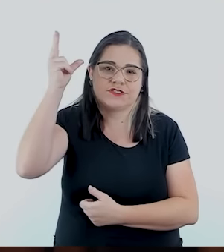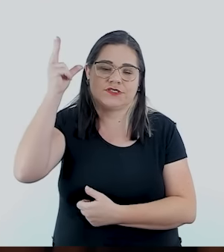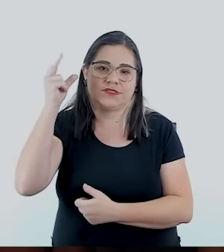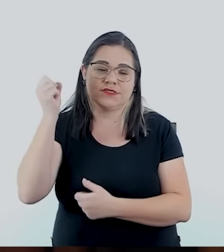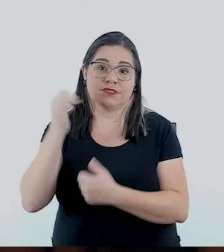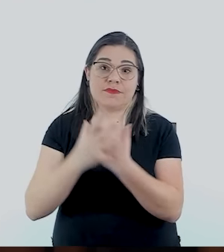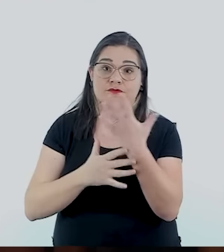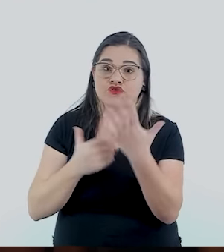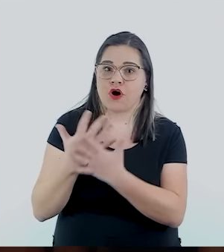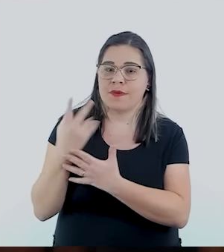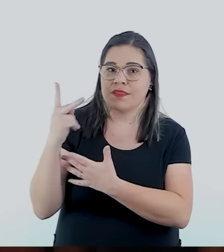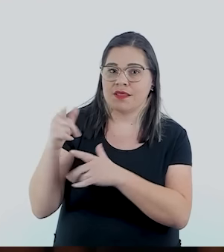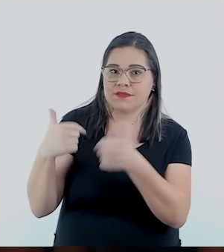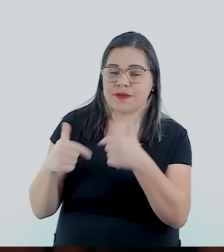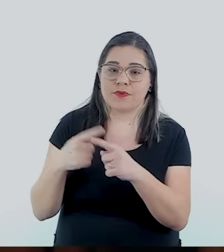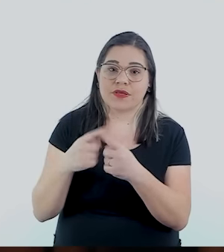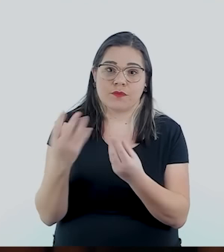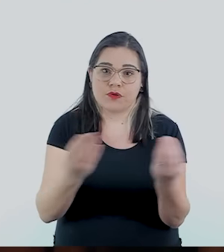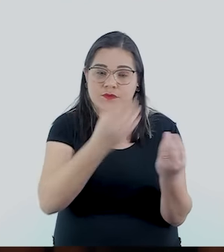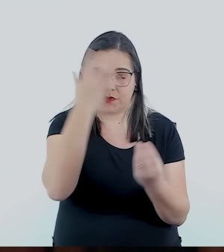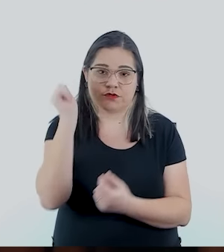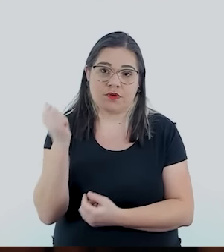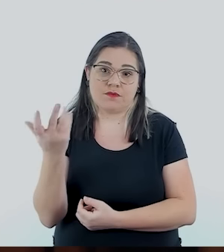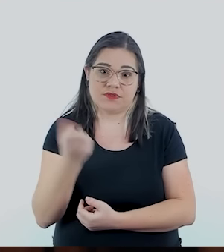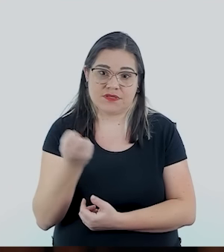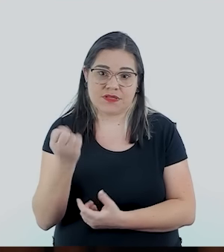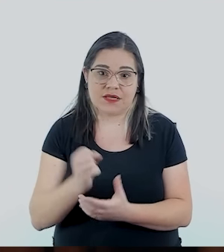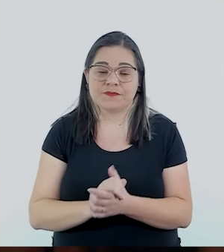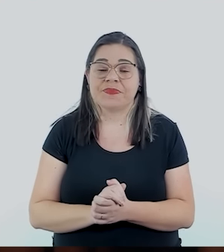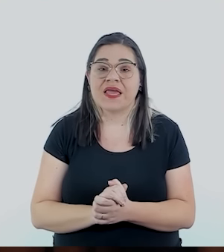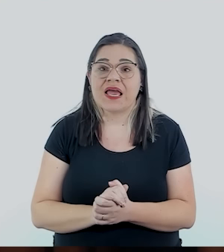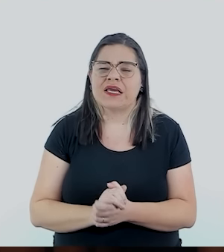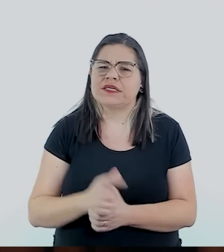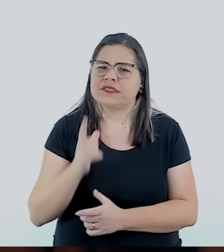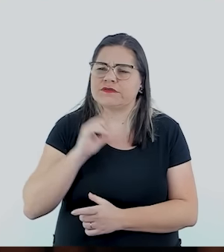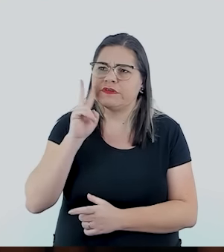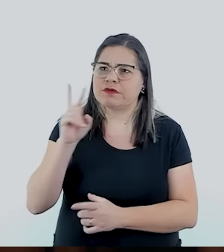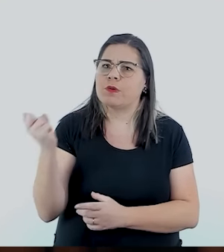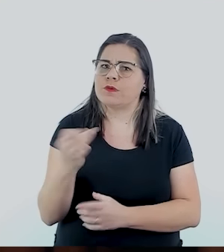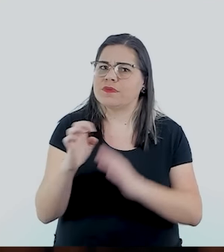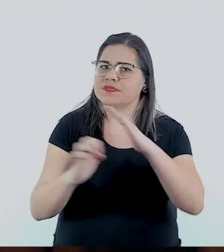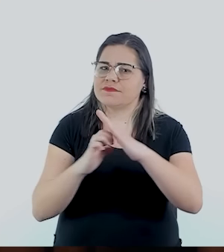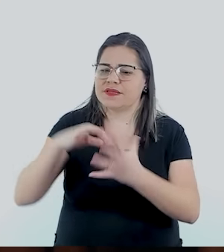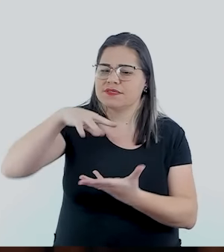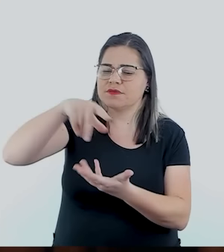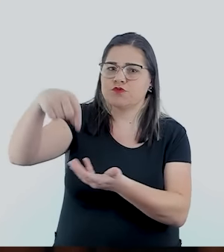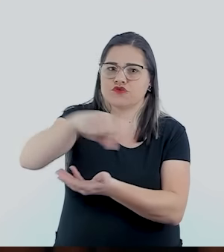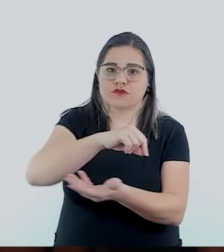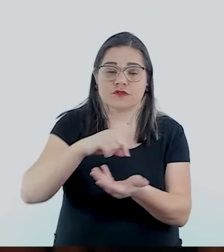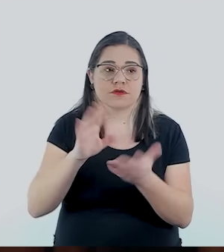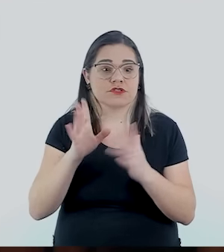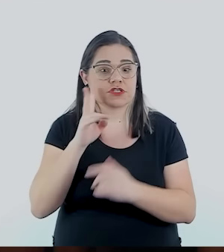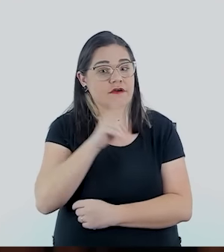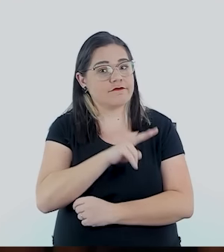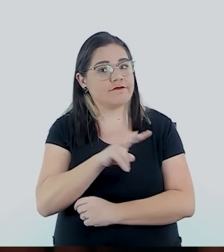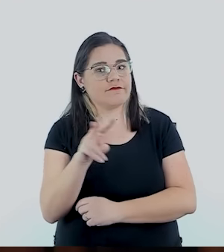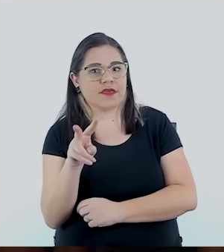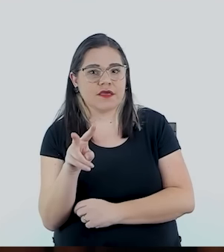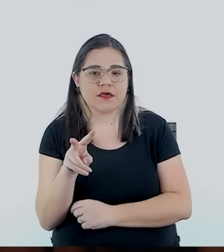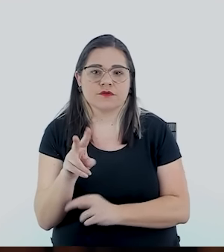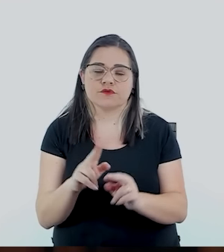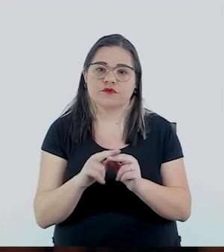de obra porque lá também tem muito né né aposentado e aí a gente tem visto algumas multinacionais já olhando por exemplo